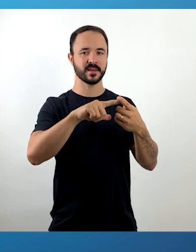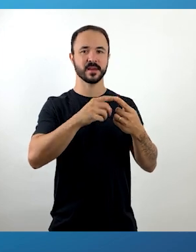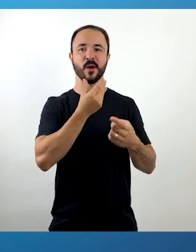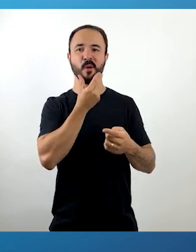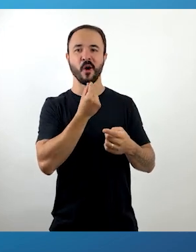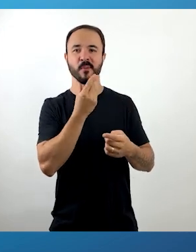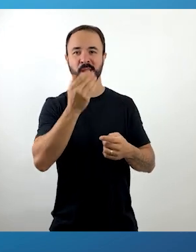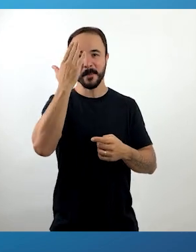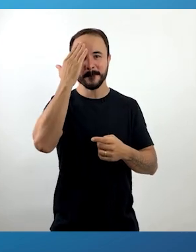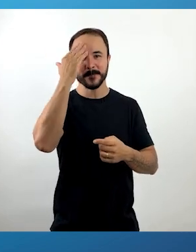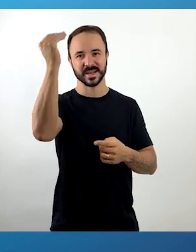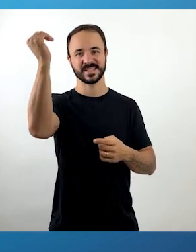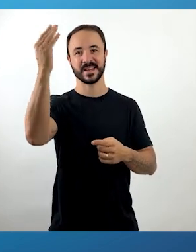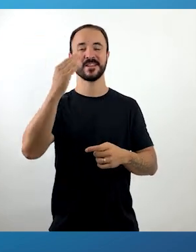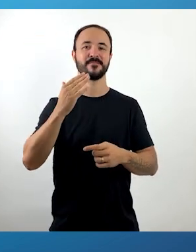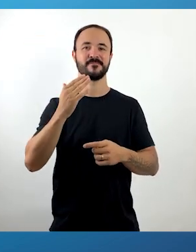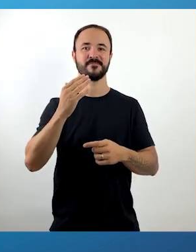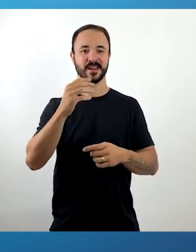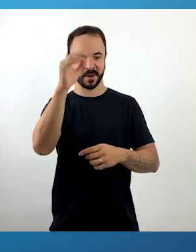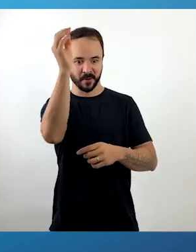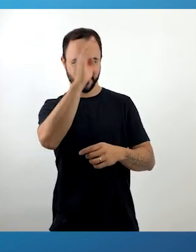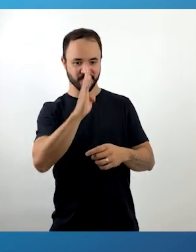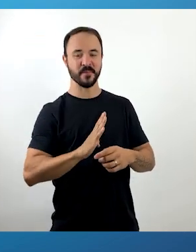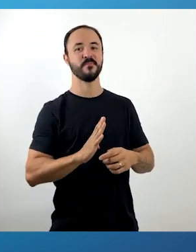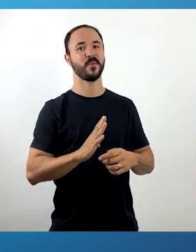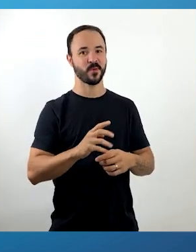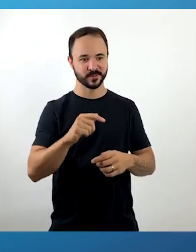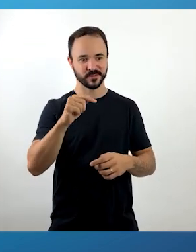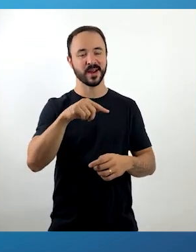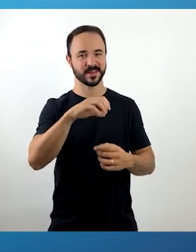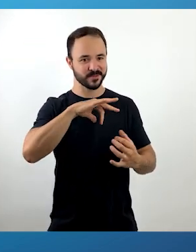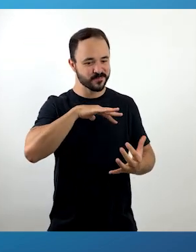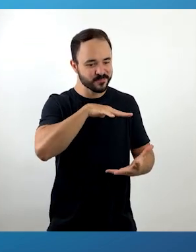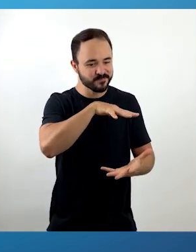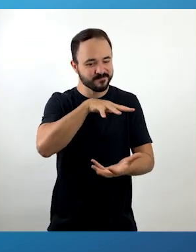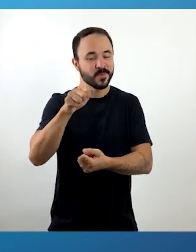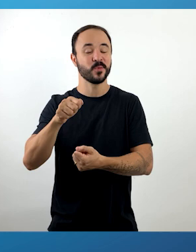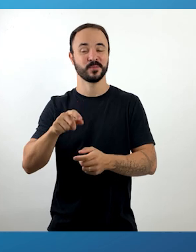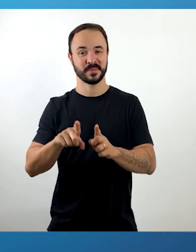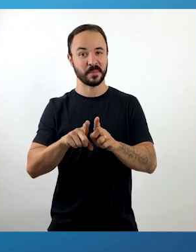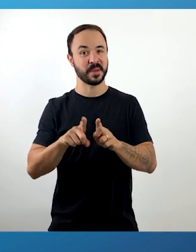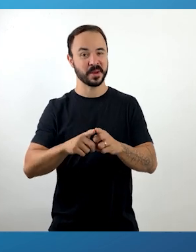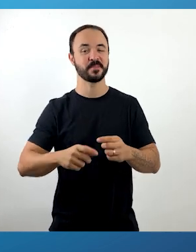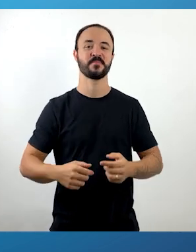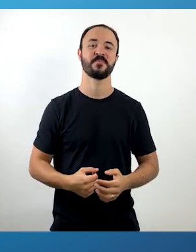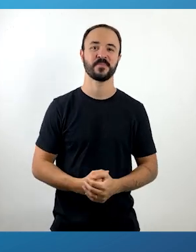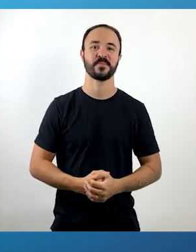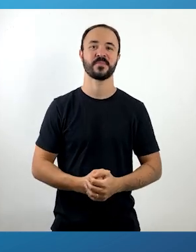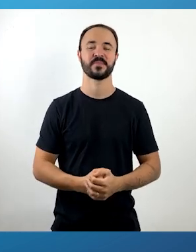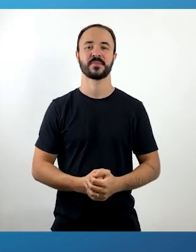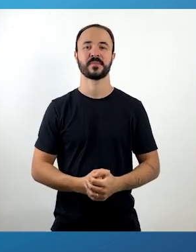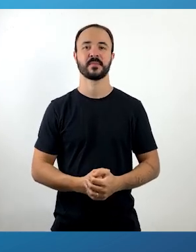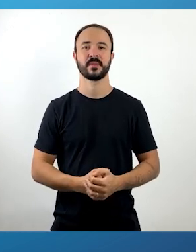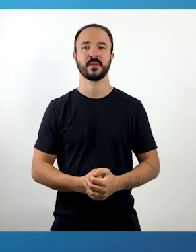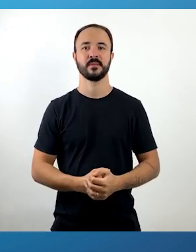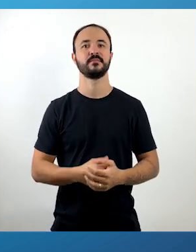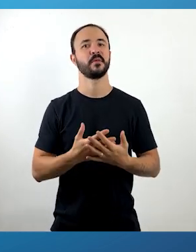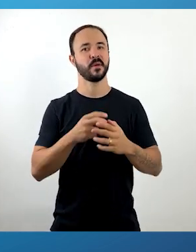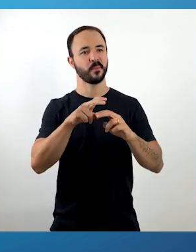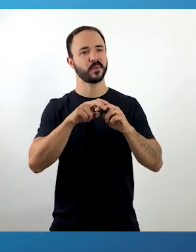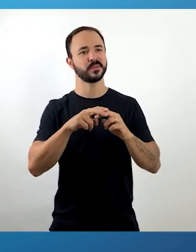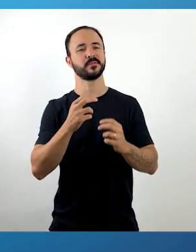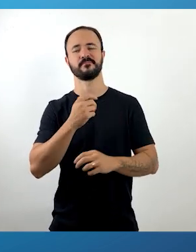né Número Um dois do mundo e que torna mais interessante a gente tornar os nossos conhecimentos a respeito